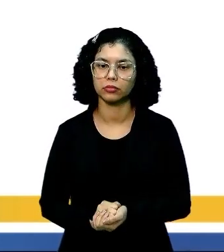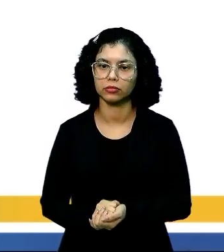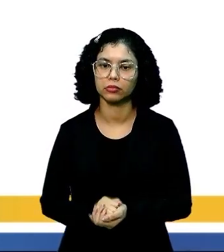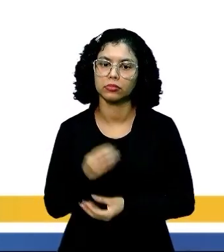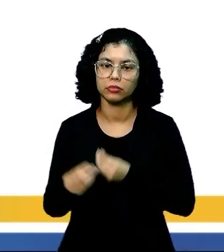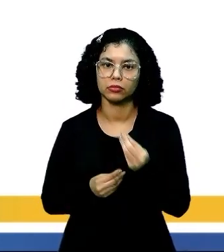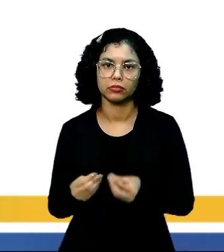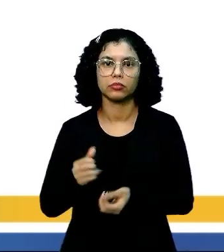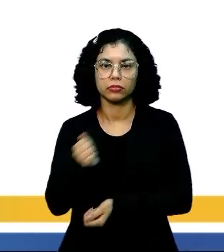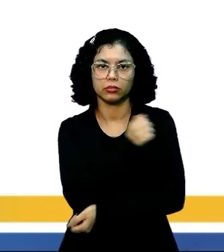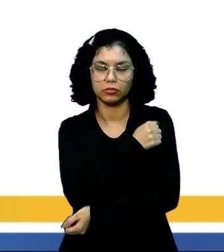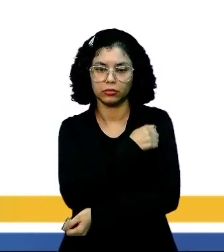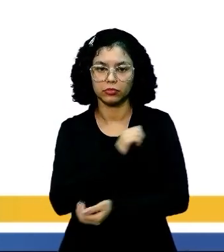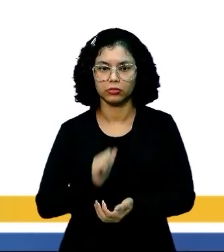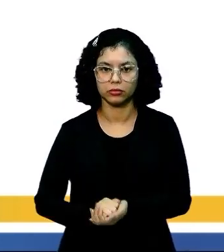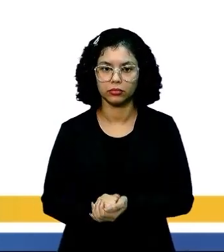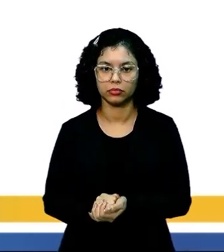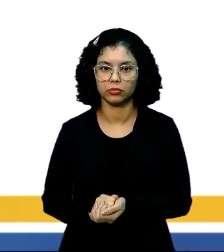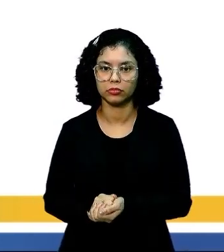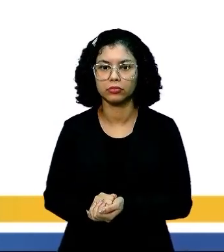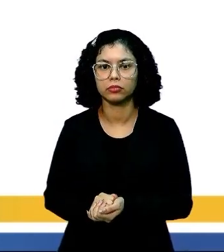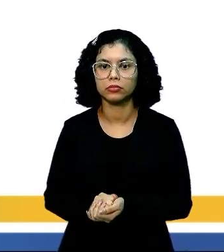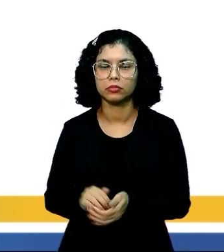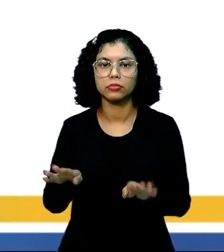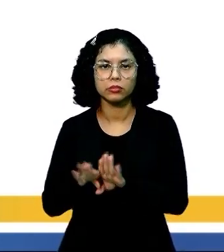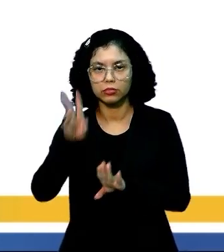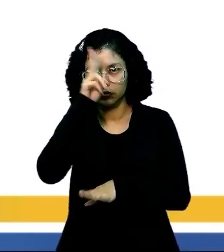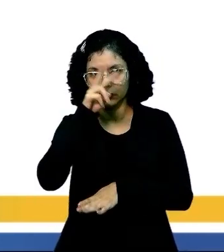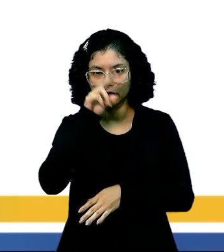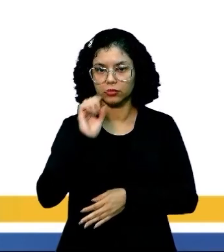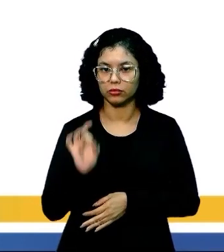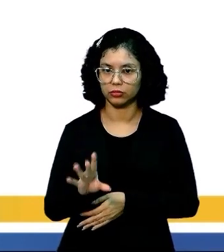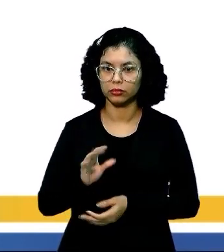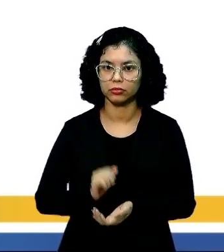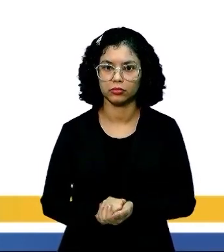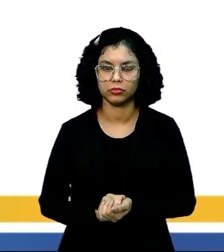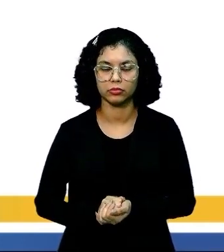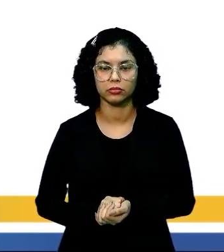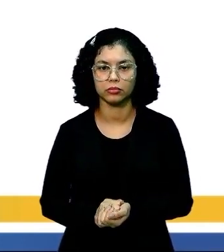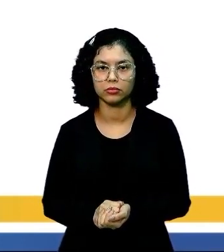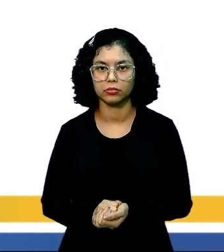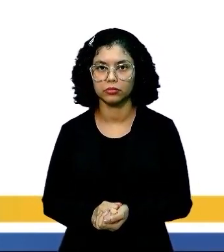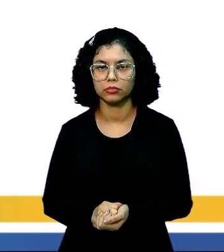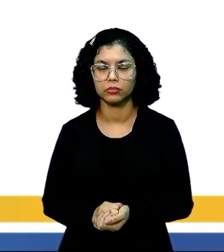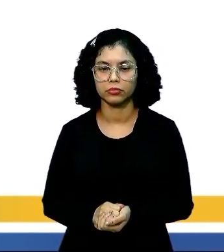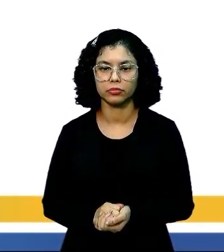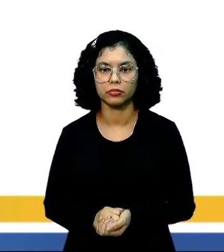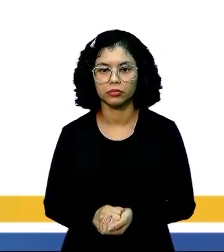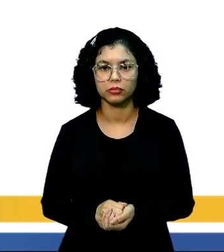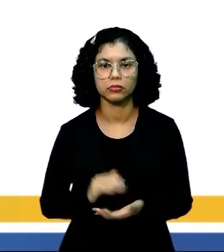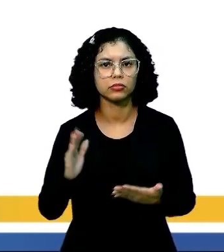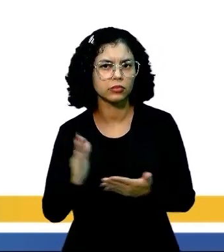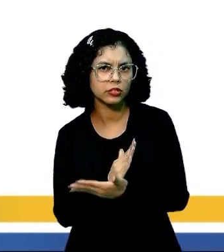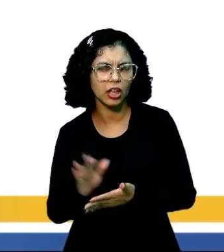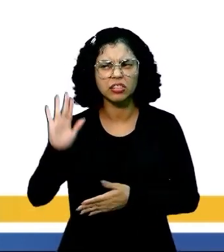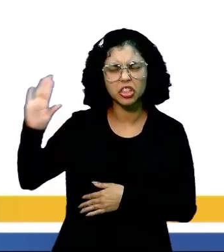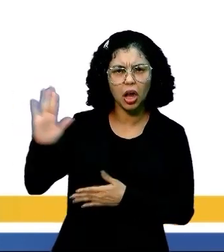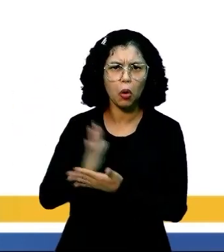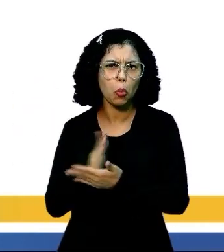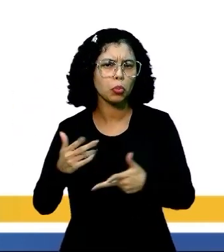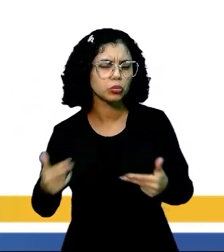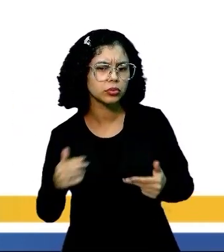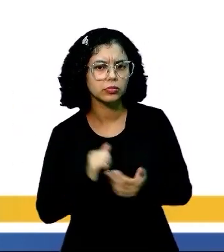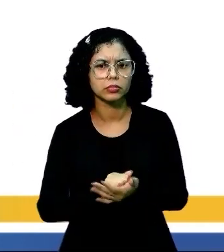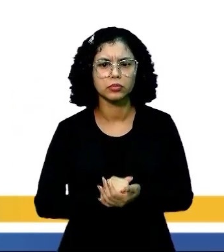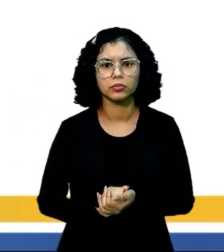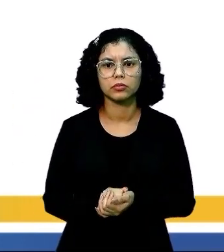como estudante, nem deve estar, talvez você vá lembrar só do derrar, lembra deixar. Então, eu acho que é deixar alguma coisa, esse o ele aí, não